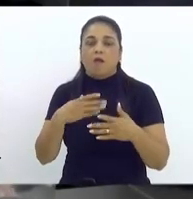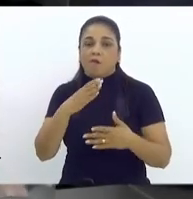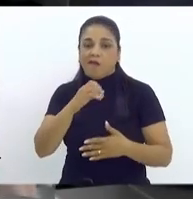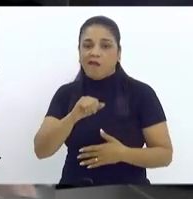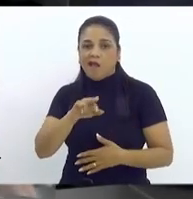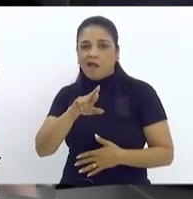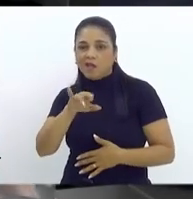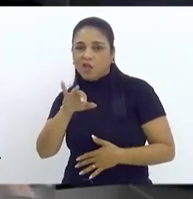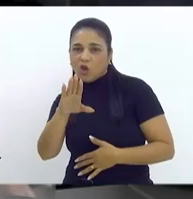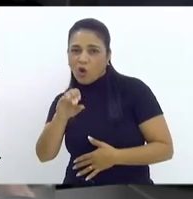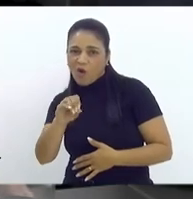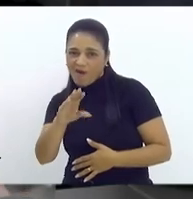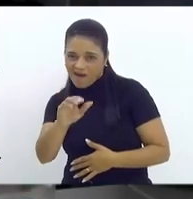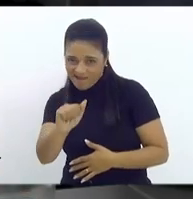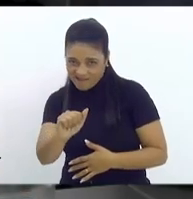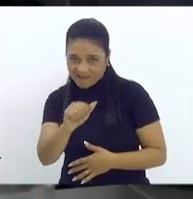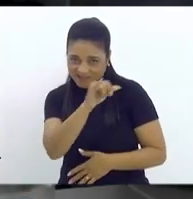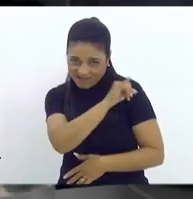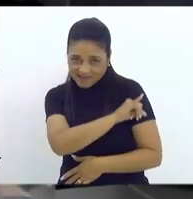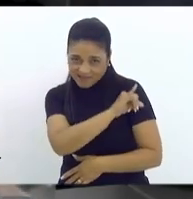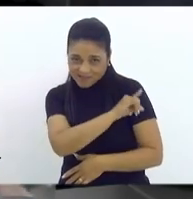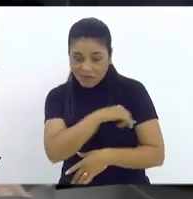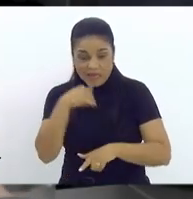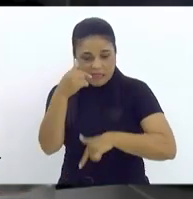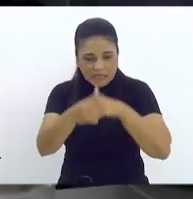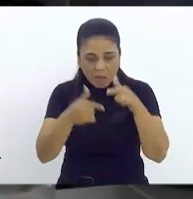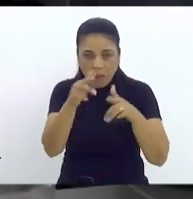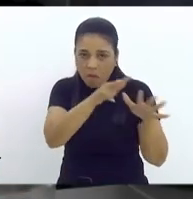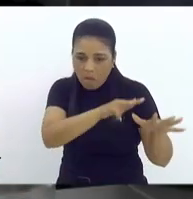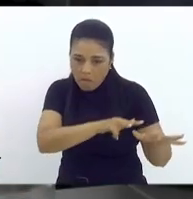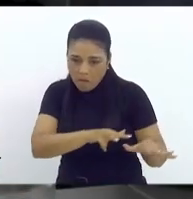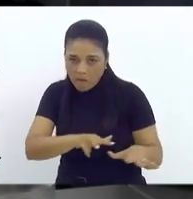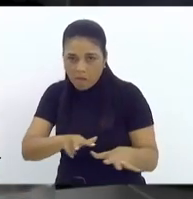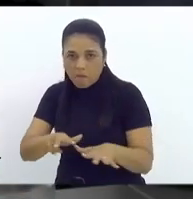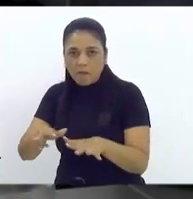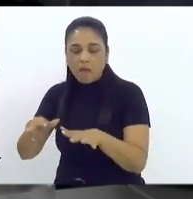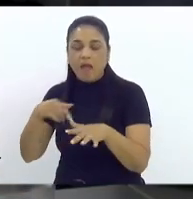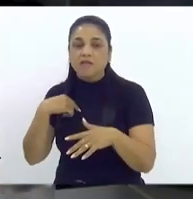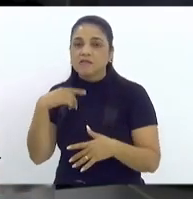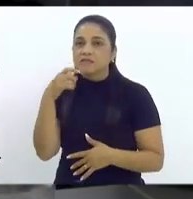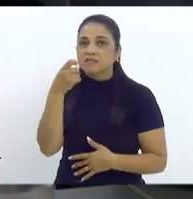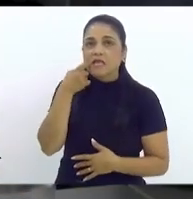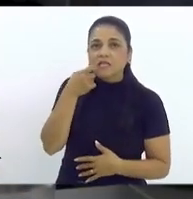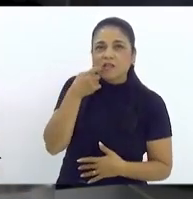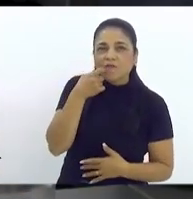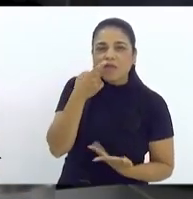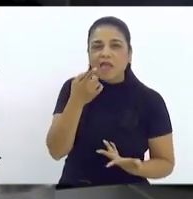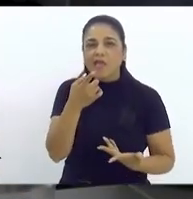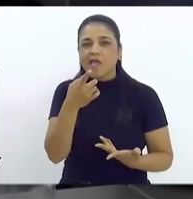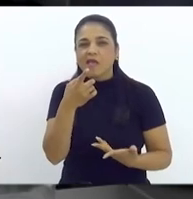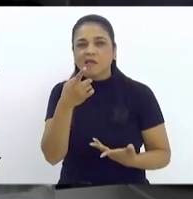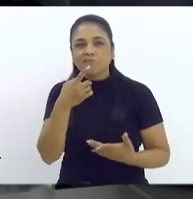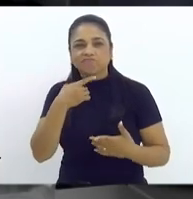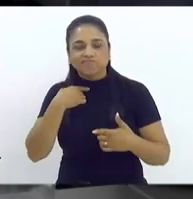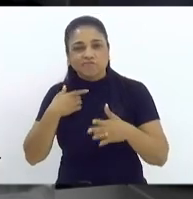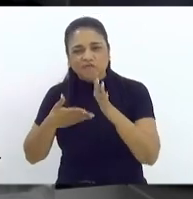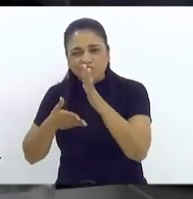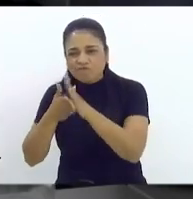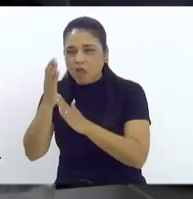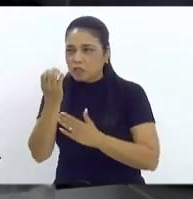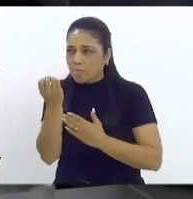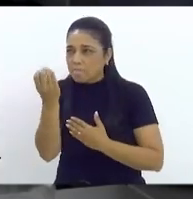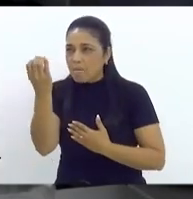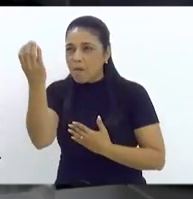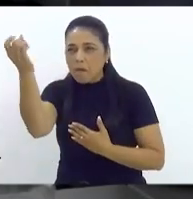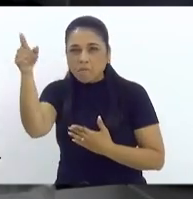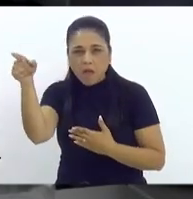carioca, ele trabalha a semana toda. Às vezes ele quer ir numa sexta-feira, né, a região dos lagos, e chega lá, paga